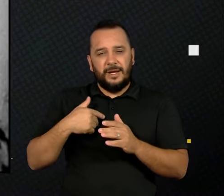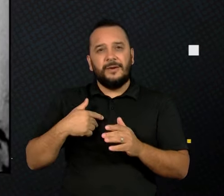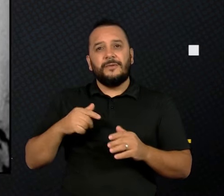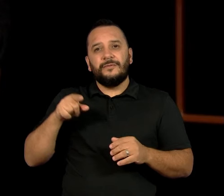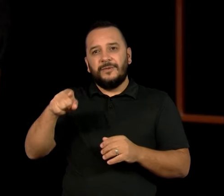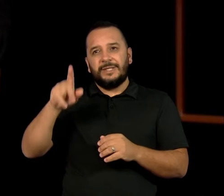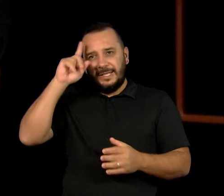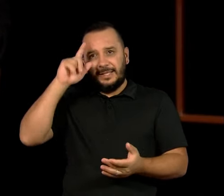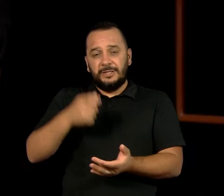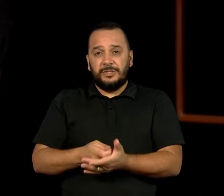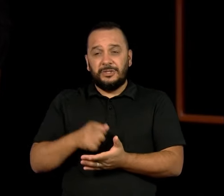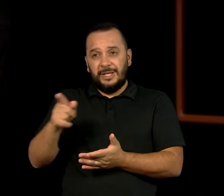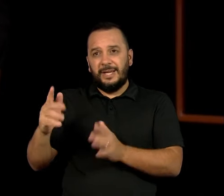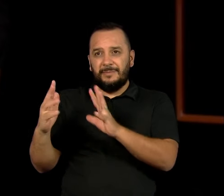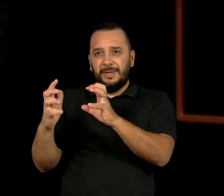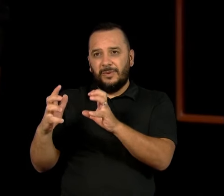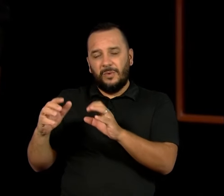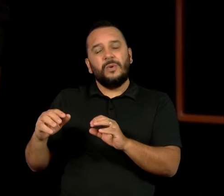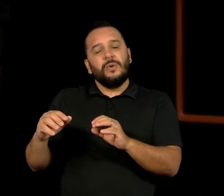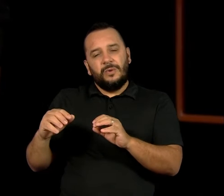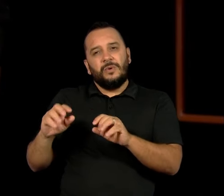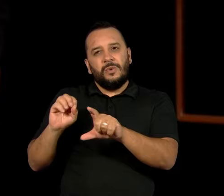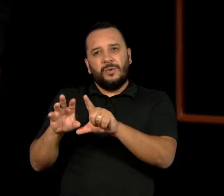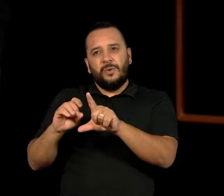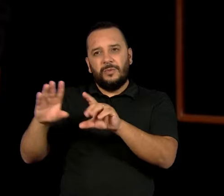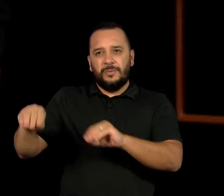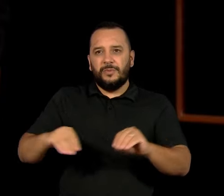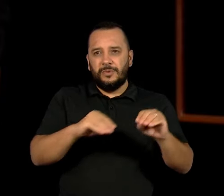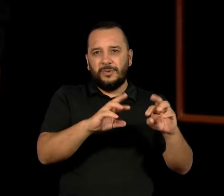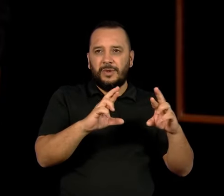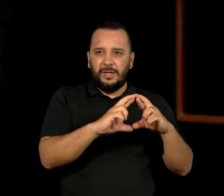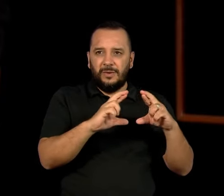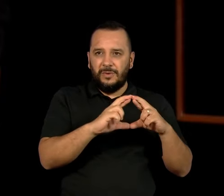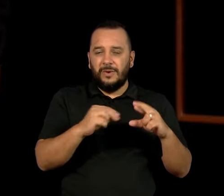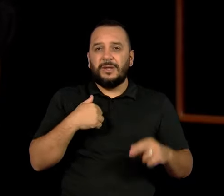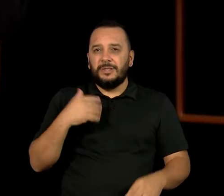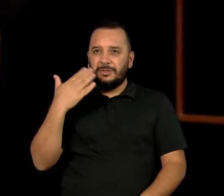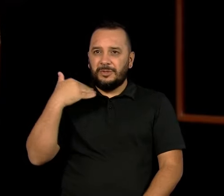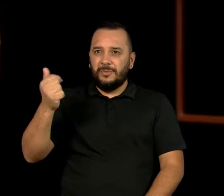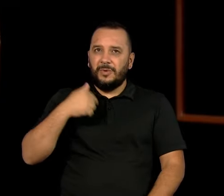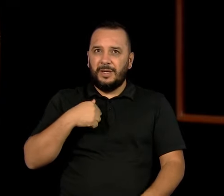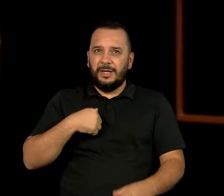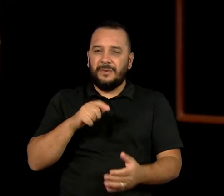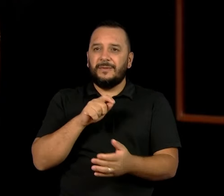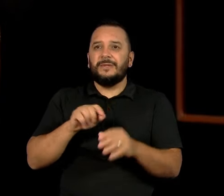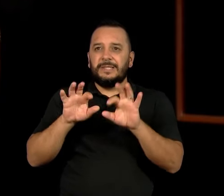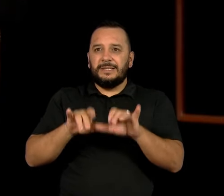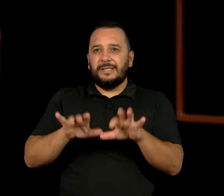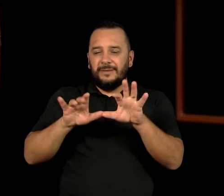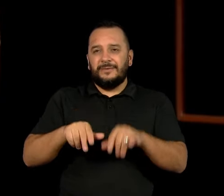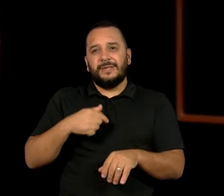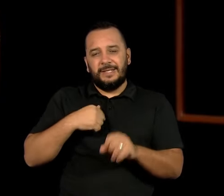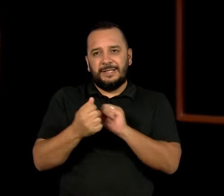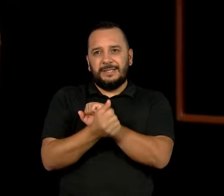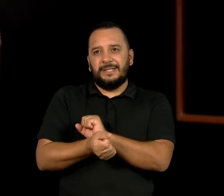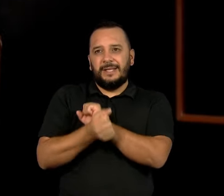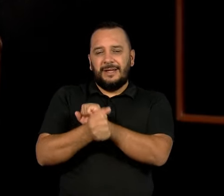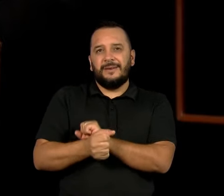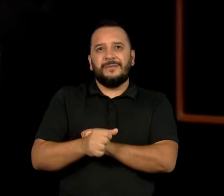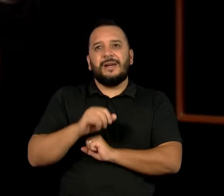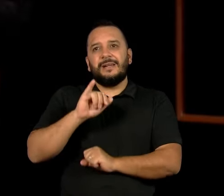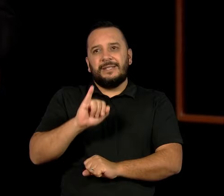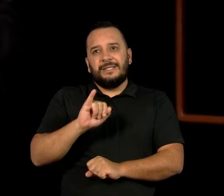para a Record, ele me chamou para ser o autor da Escrava Isaura. Mas a gente não podia usar